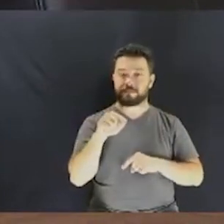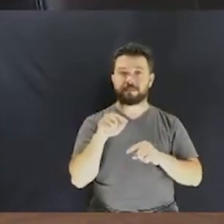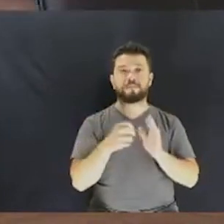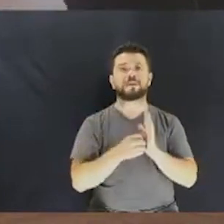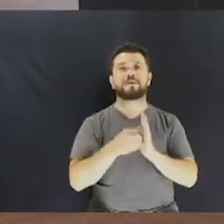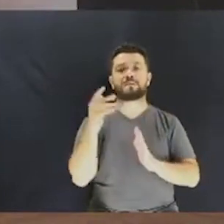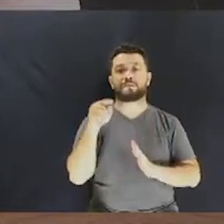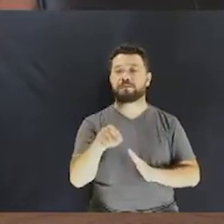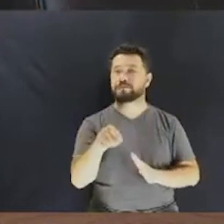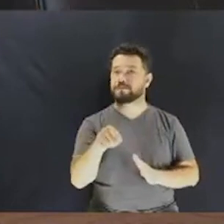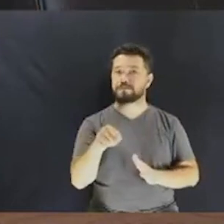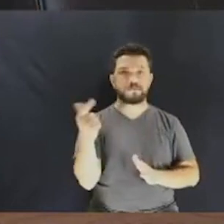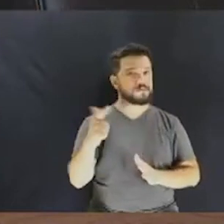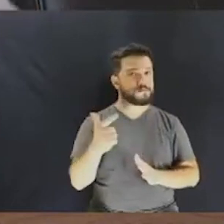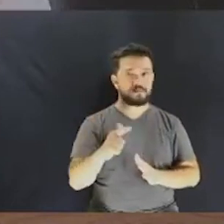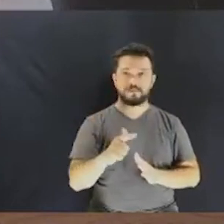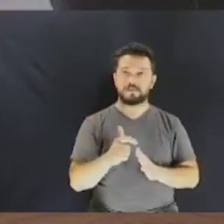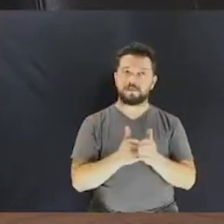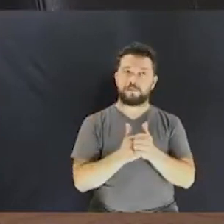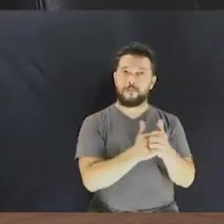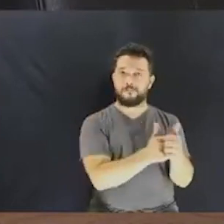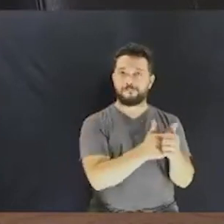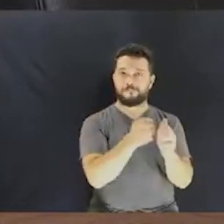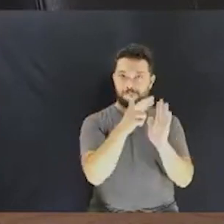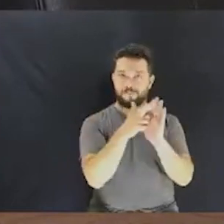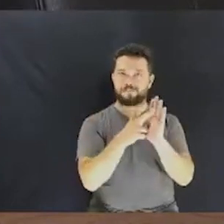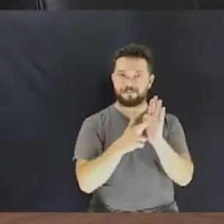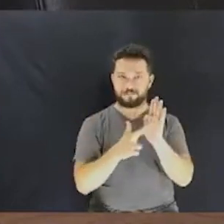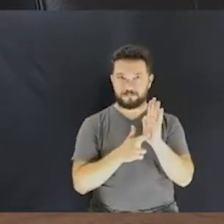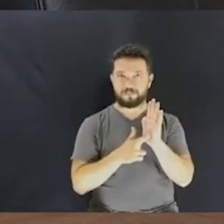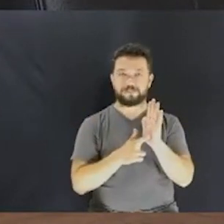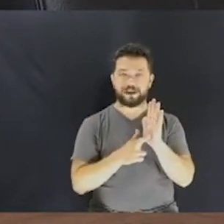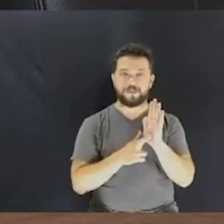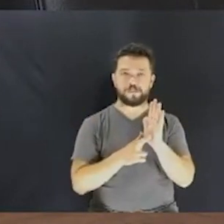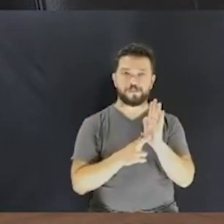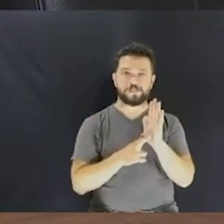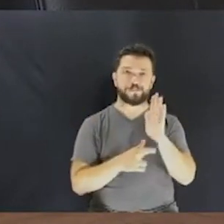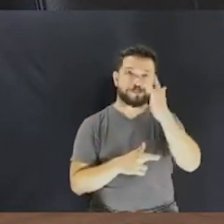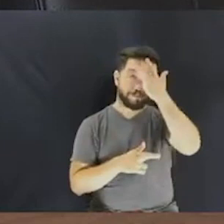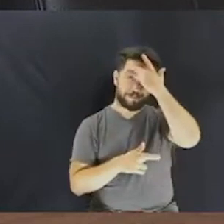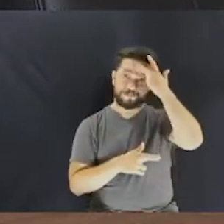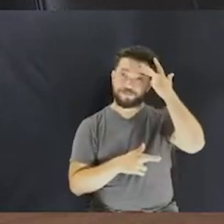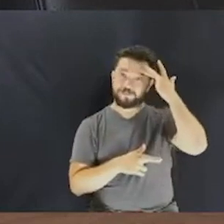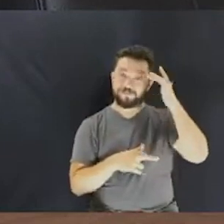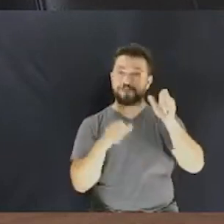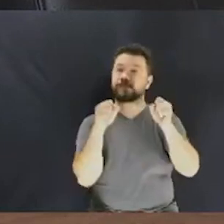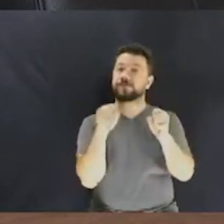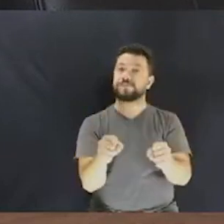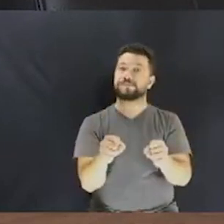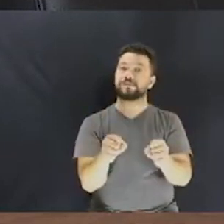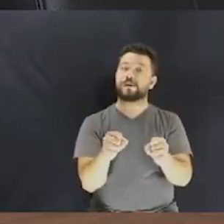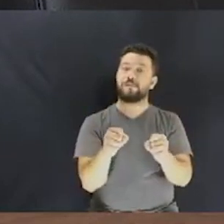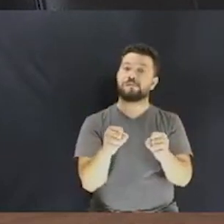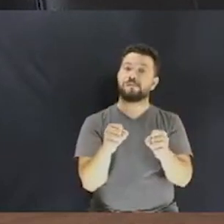regulamentados, lá na, no, lá na linha lá de, da frente, lá onde as pessoas realmente estão sem conhecer os projetos